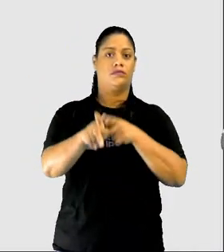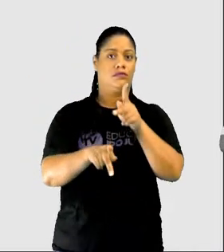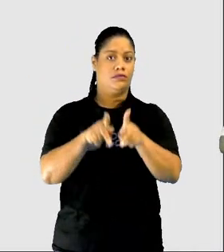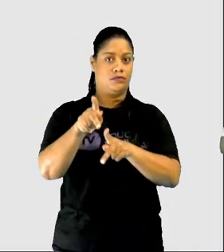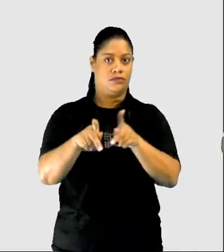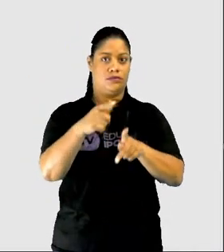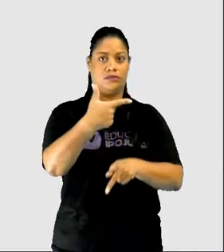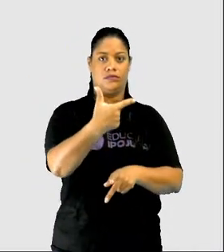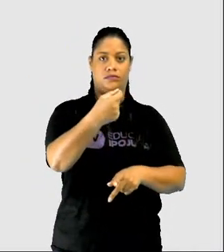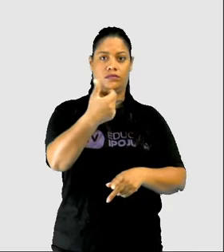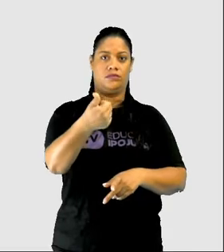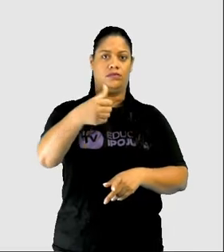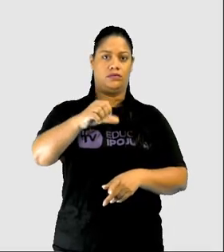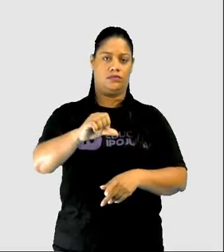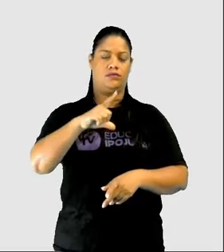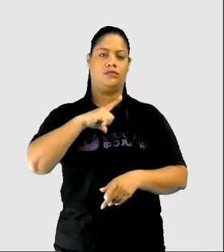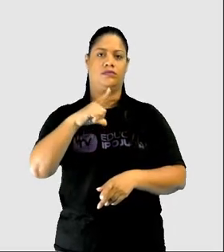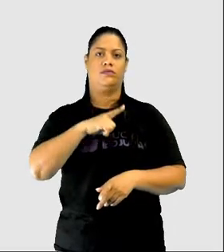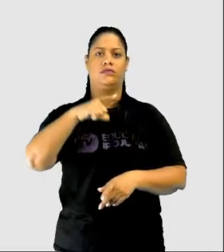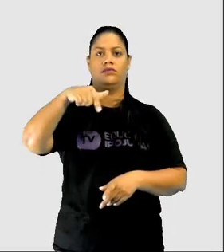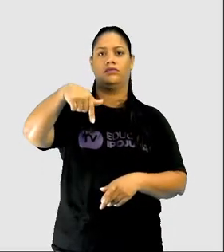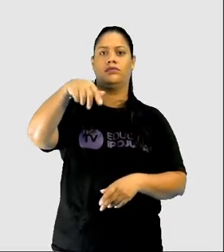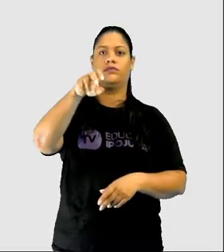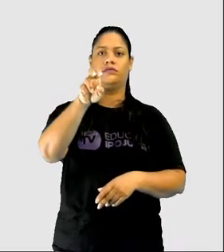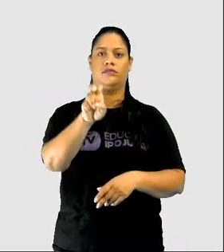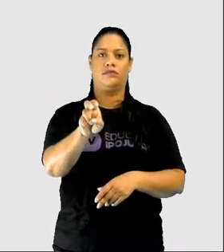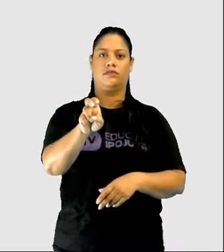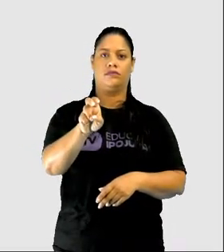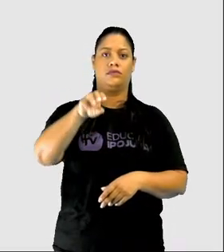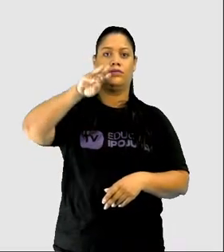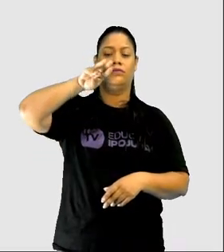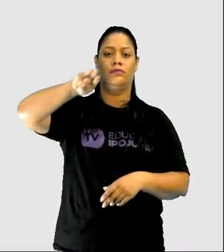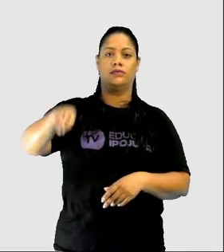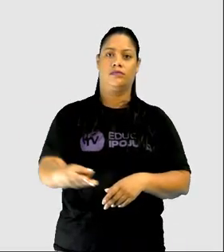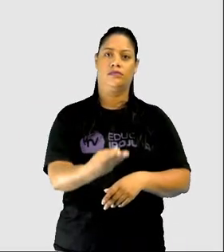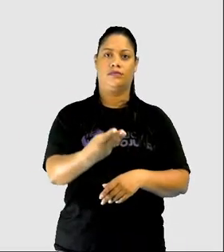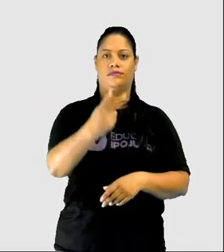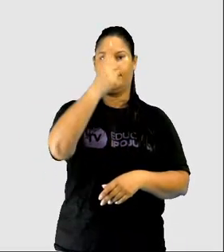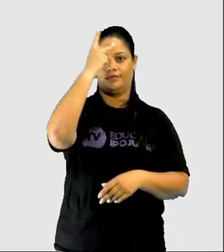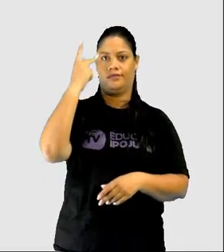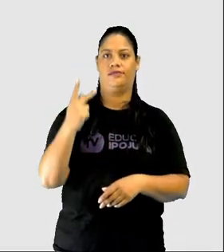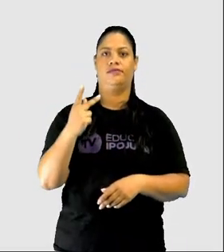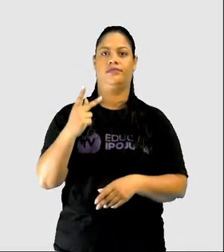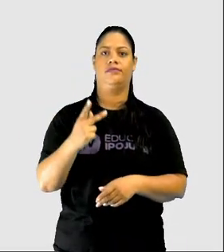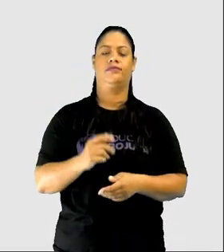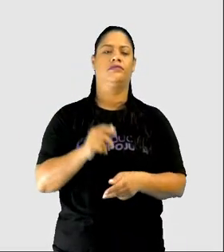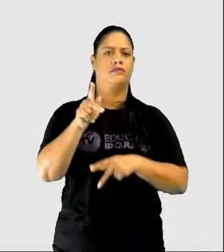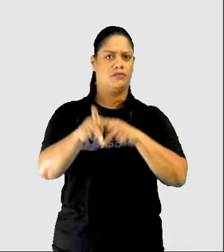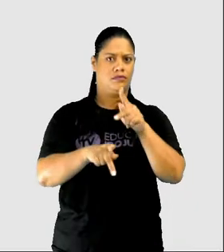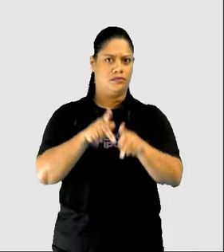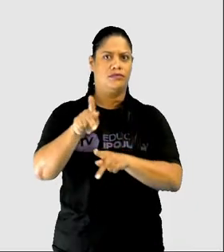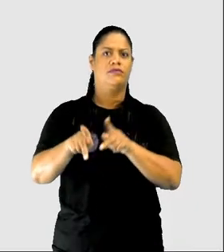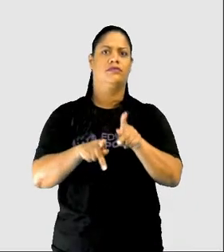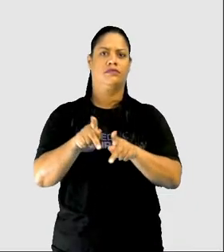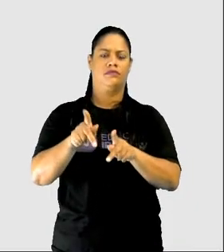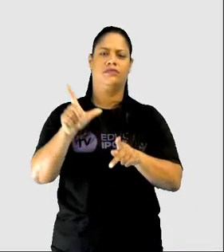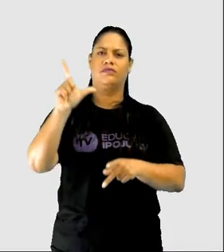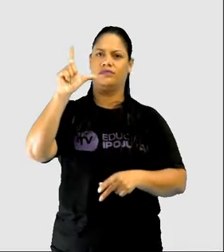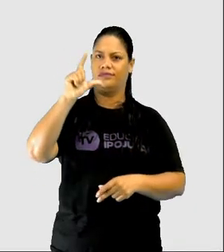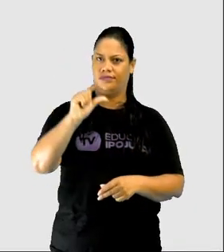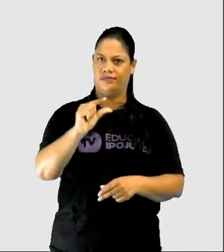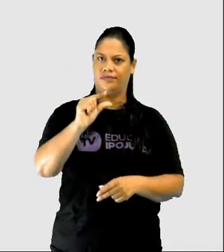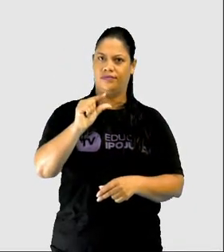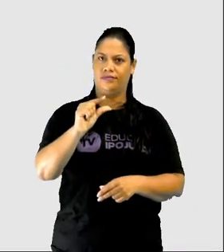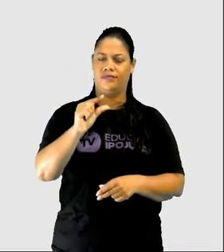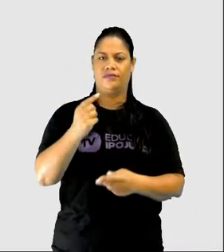2019 era de aproximadamente 75 milhões de habitantes. né? É uma população relativamente pequena